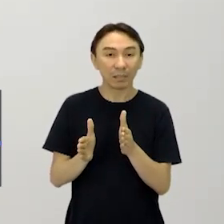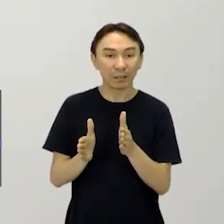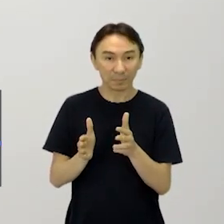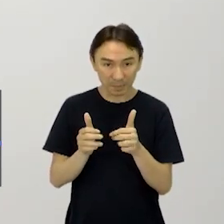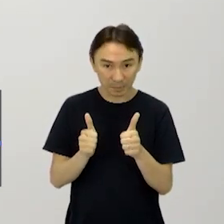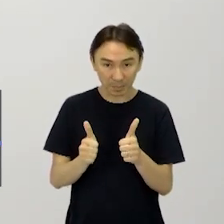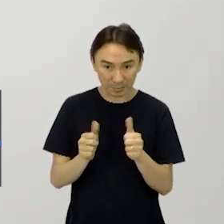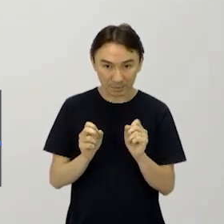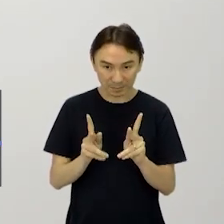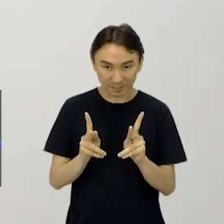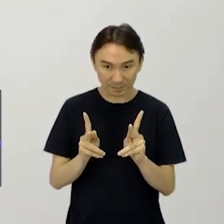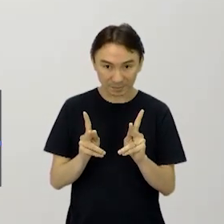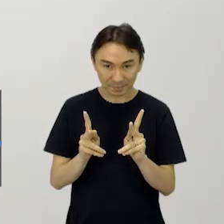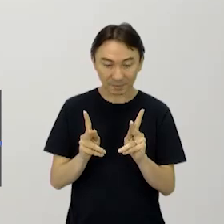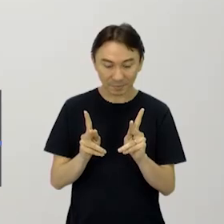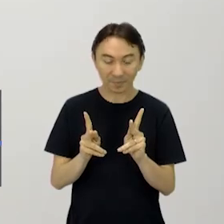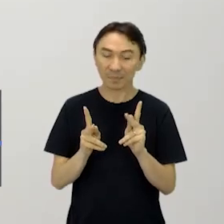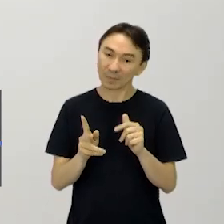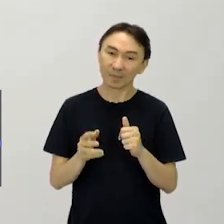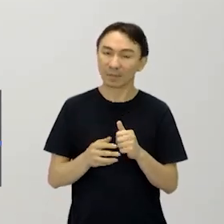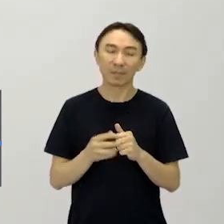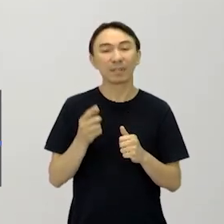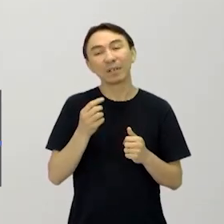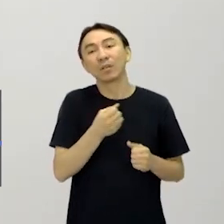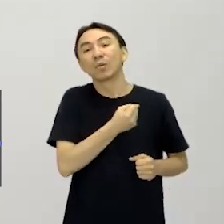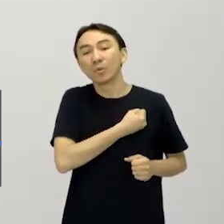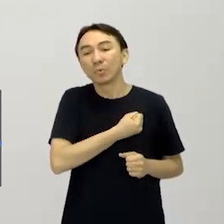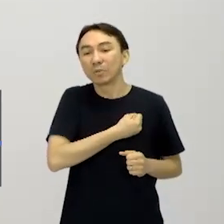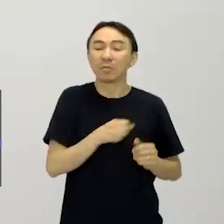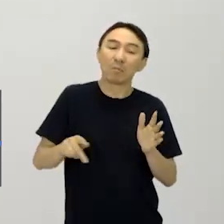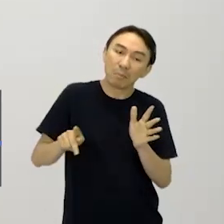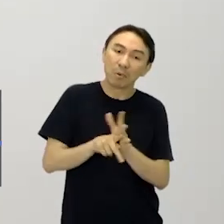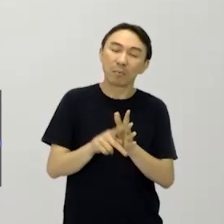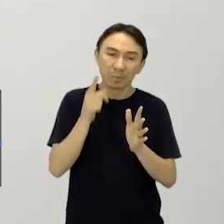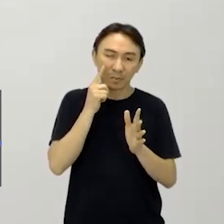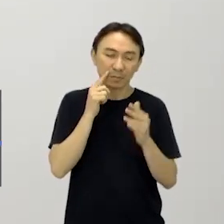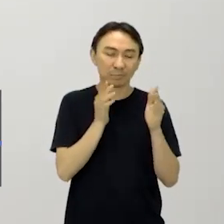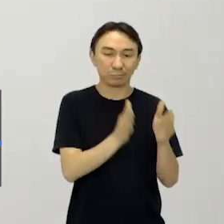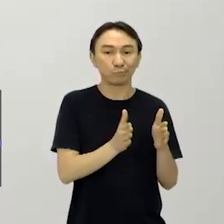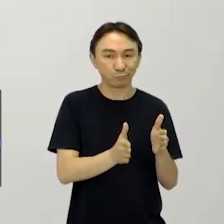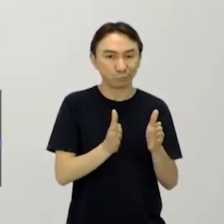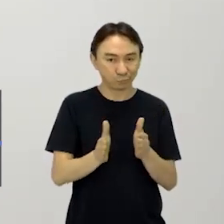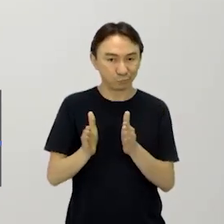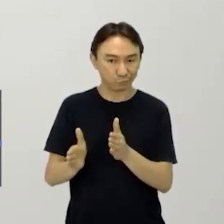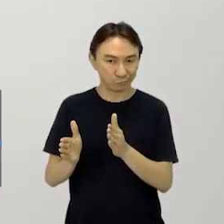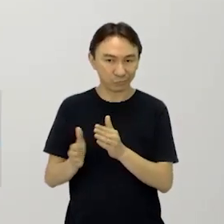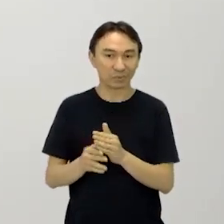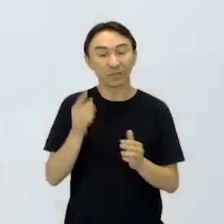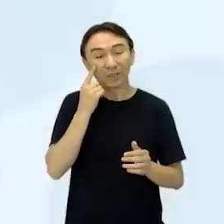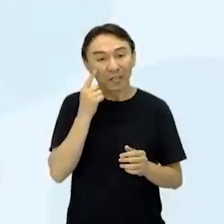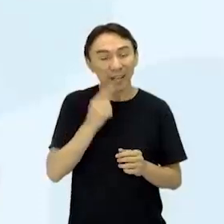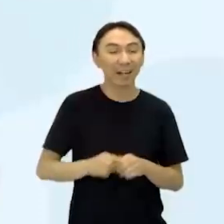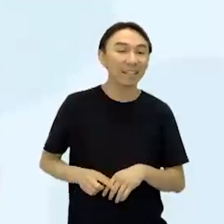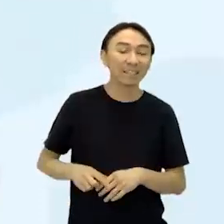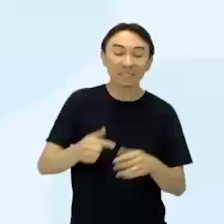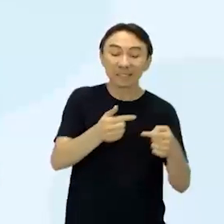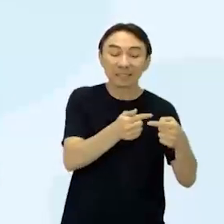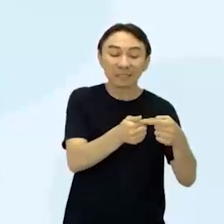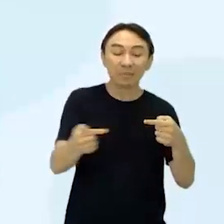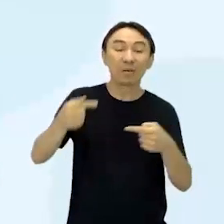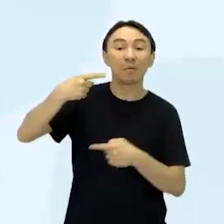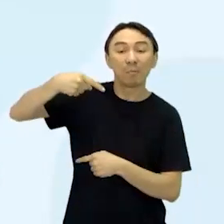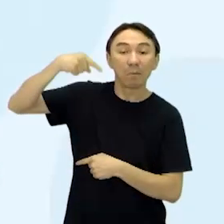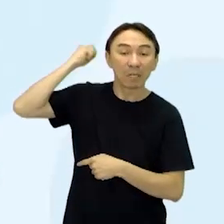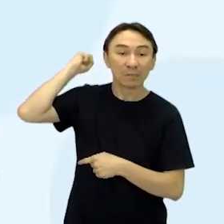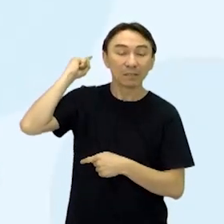sequência, tá certo? Ou para determinar números de uma sequência. Então, vamos só retomar a nossa aula da semana passada. Olha aí na telinha,